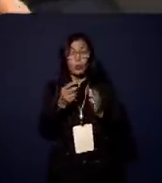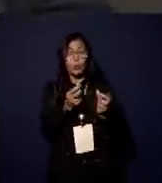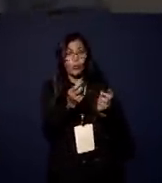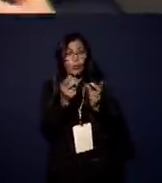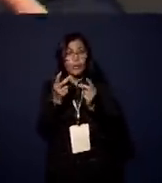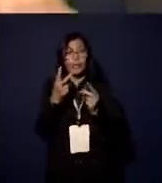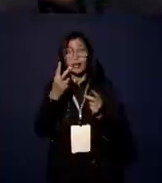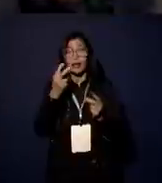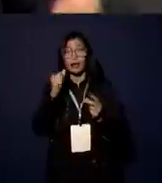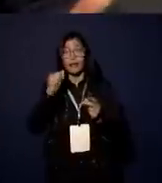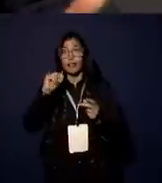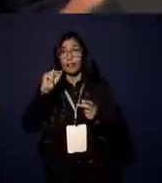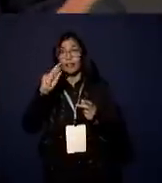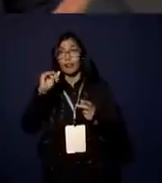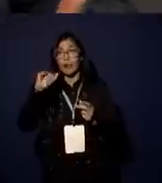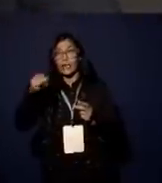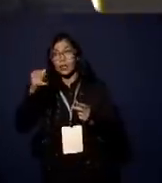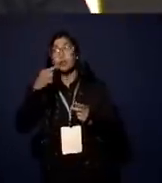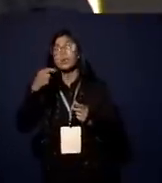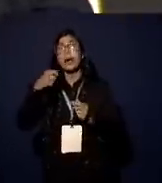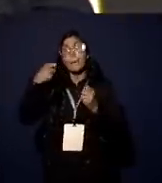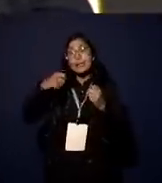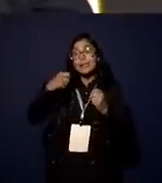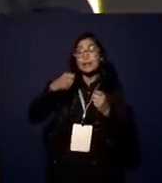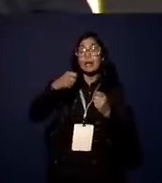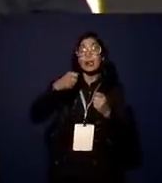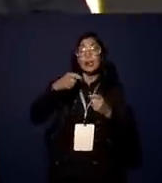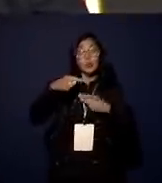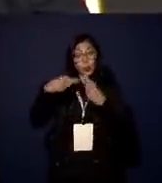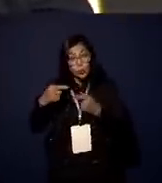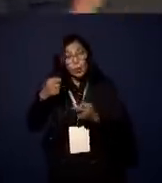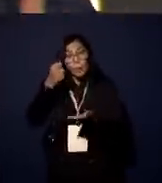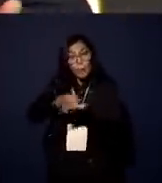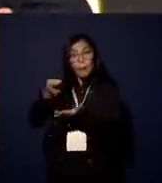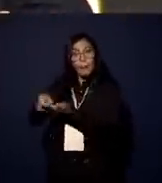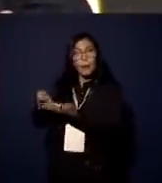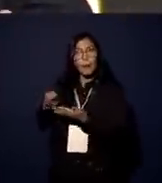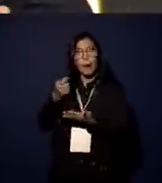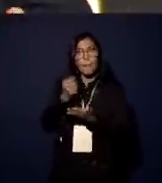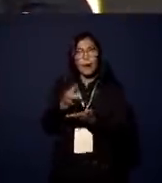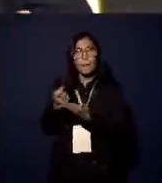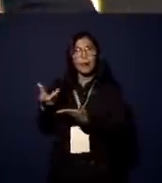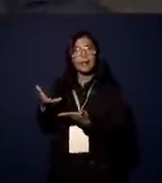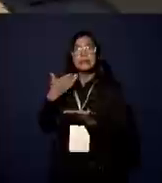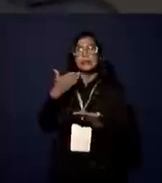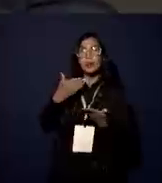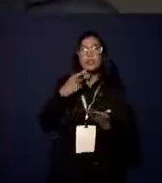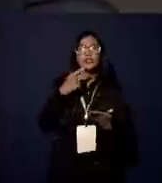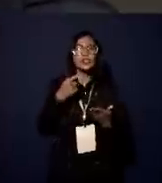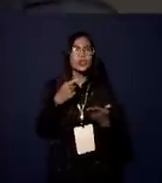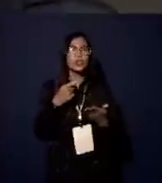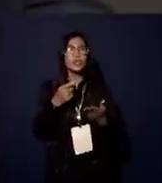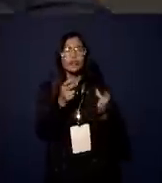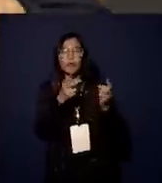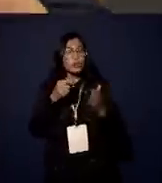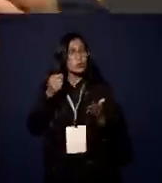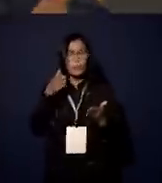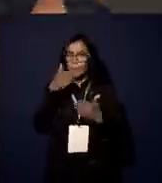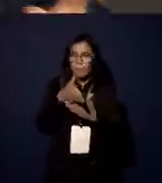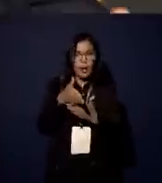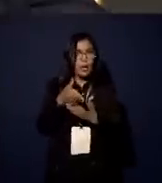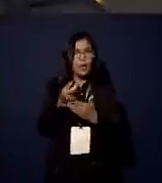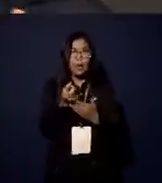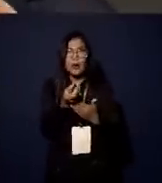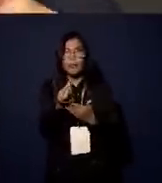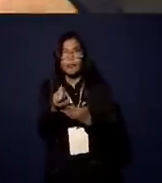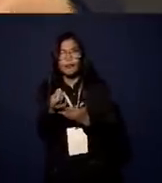a consumo ele continua precisando comprar no dia seguinte nós somos muito fortes e em um p Então os produtos que nós rendemos direto a